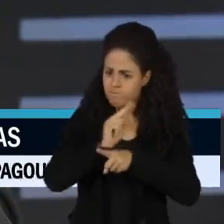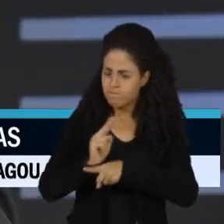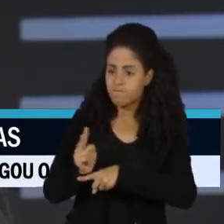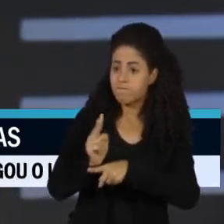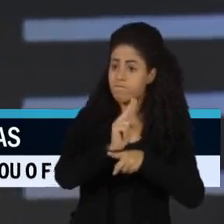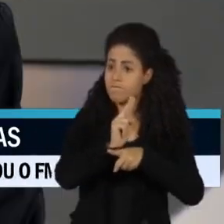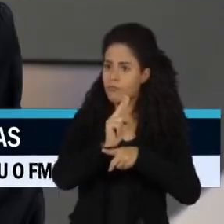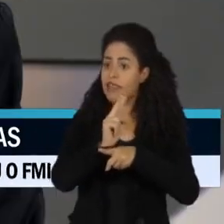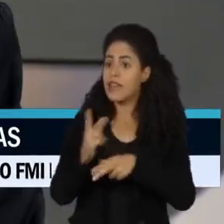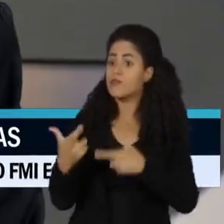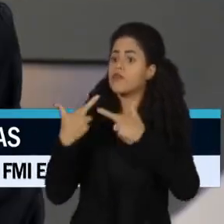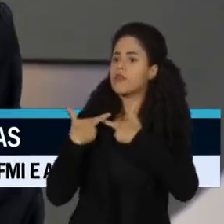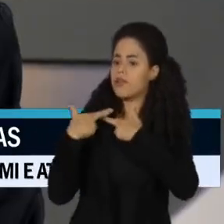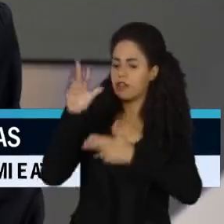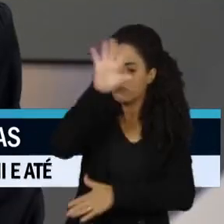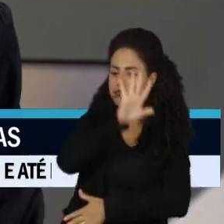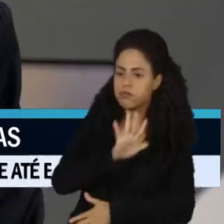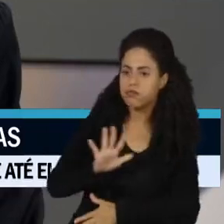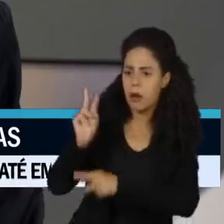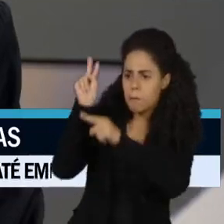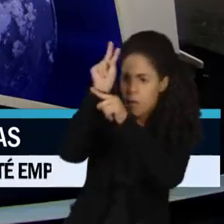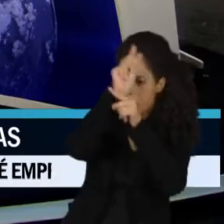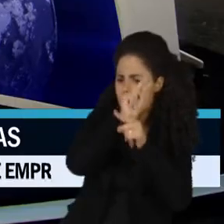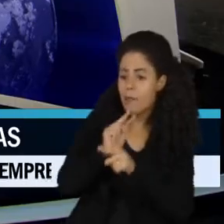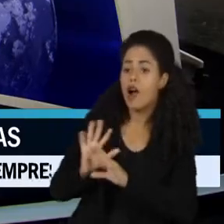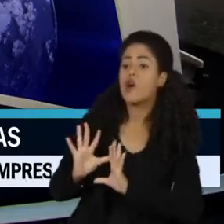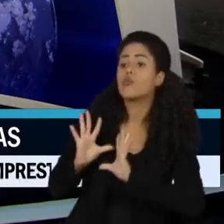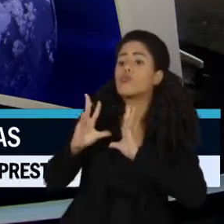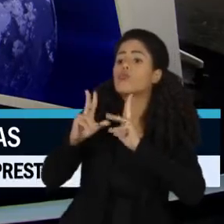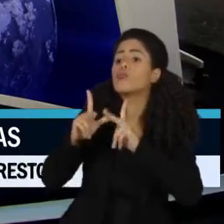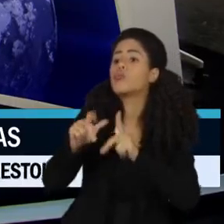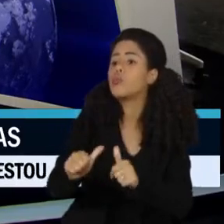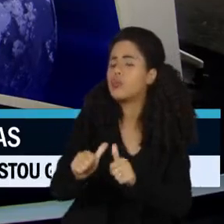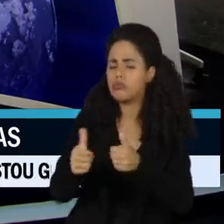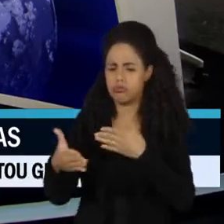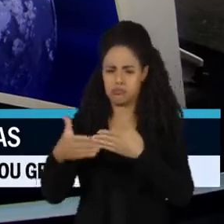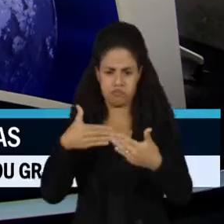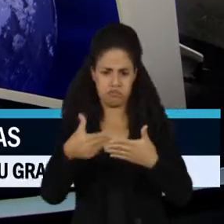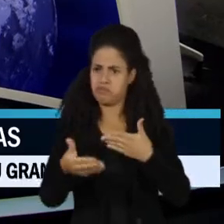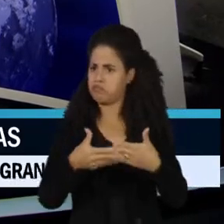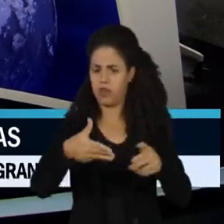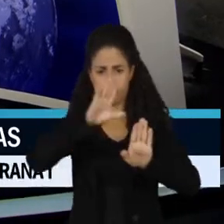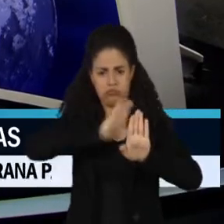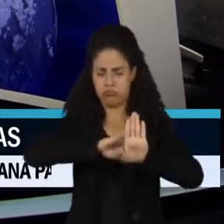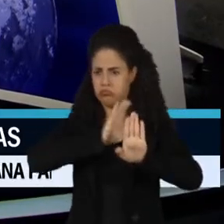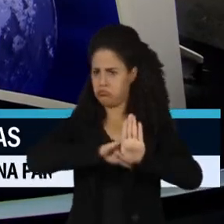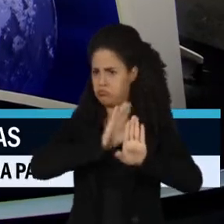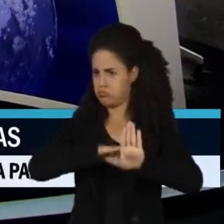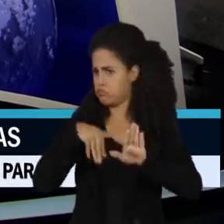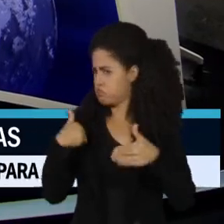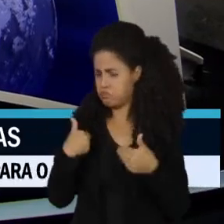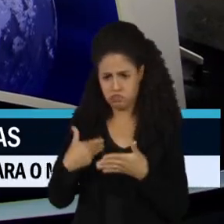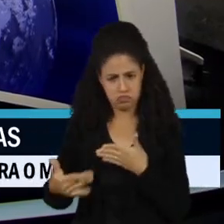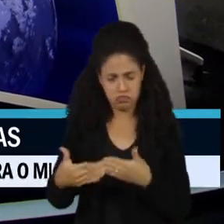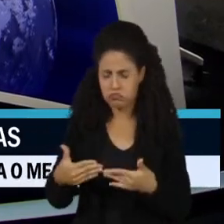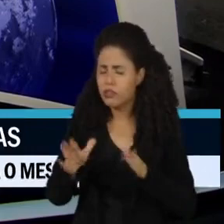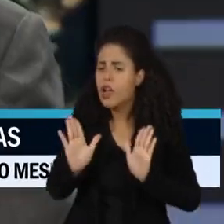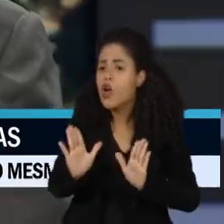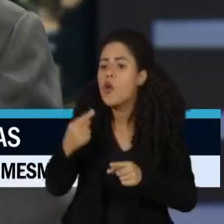portanto elas deveriam ser indiferentes a qualquer ideologia indiferentes